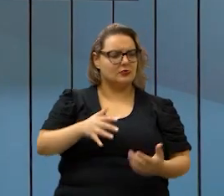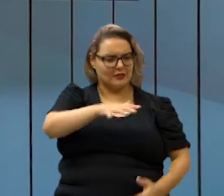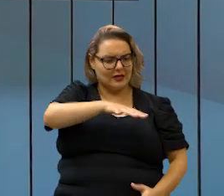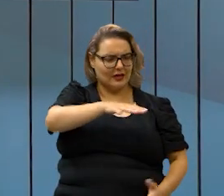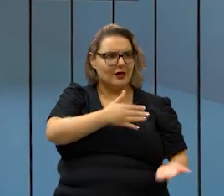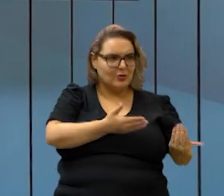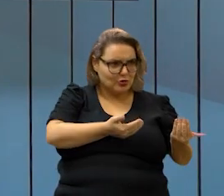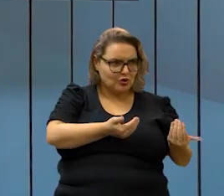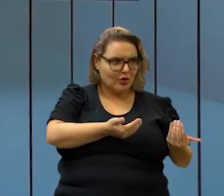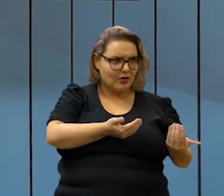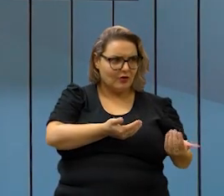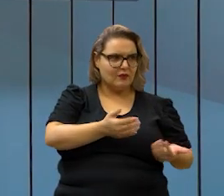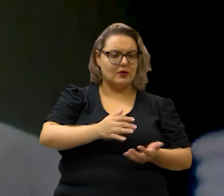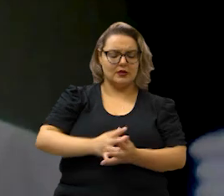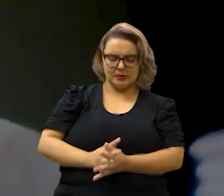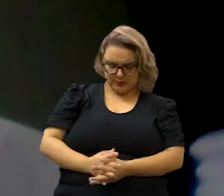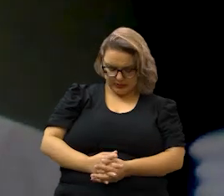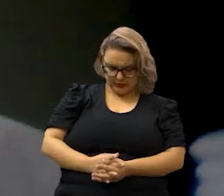os jovens?